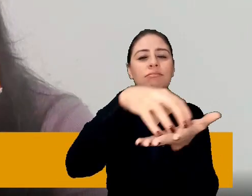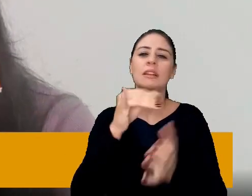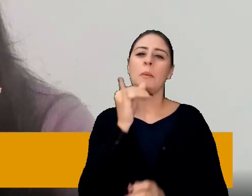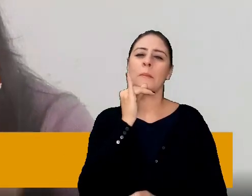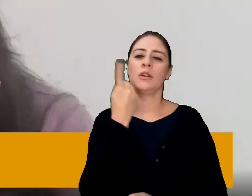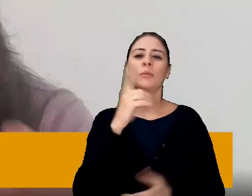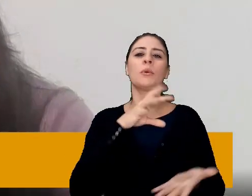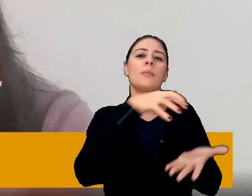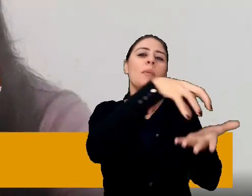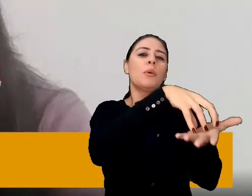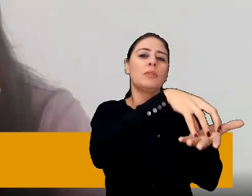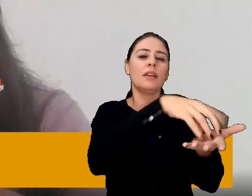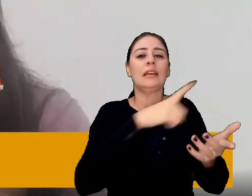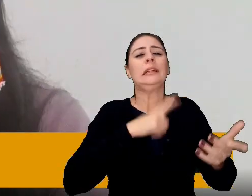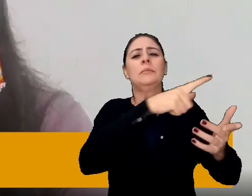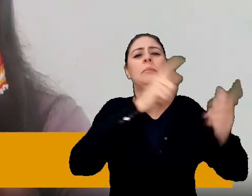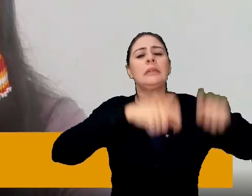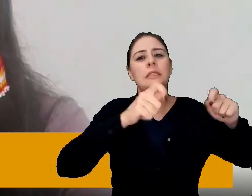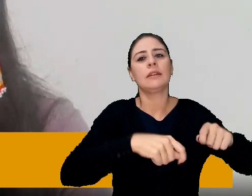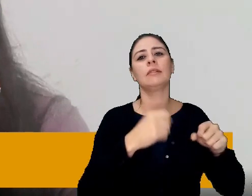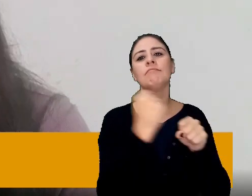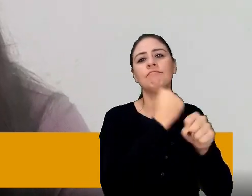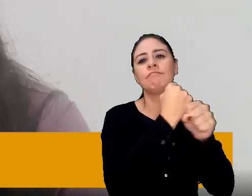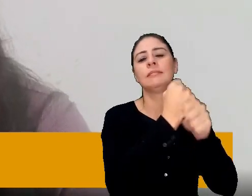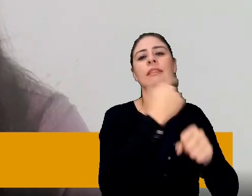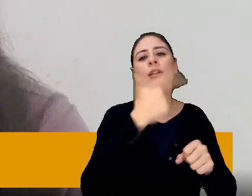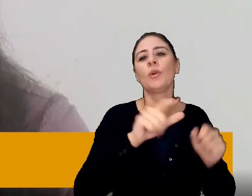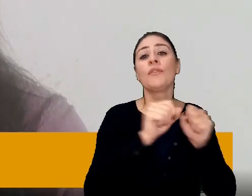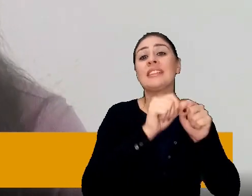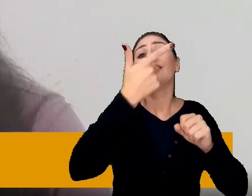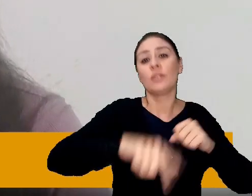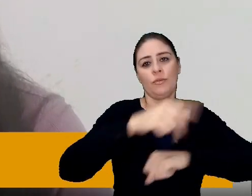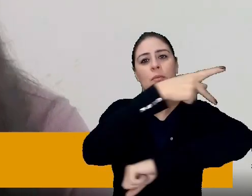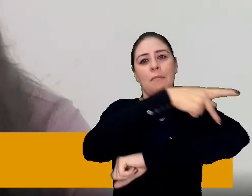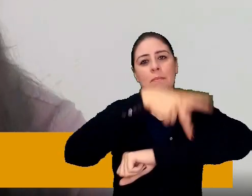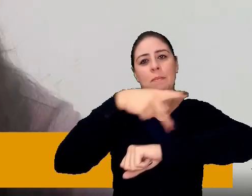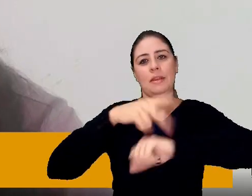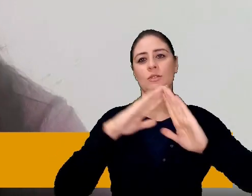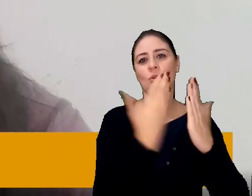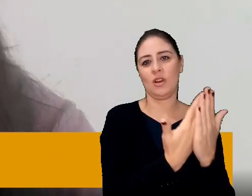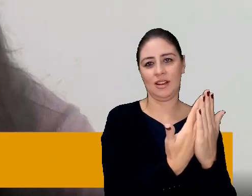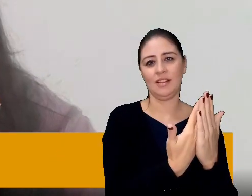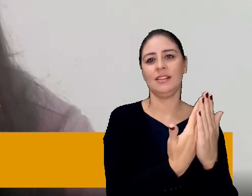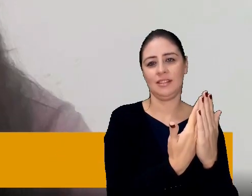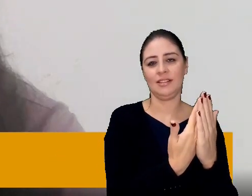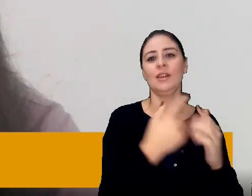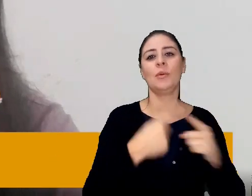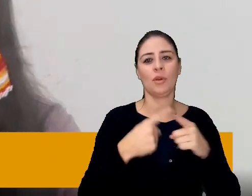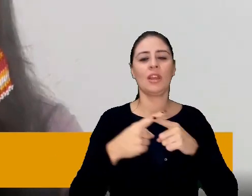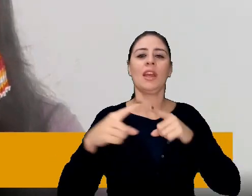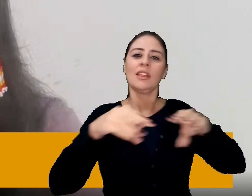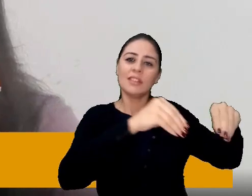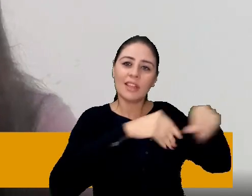aldeias e a aldeia dar a sua demanda. Então, vou dar um exemplo. Eu tinha uma aldeia que tinha a necessidade de reconstruir o PPP da escola.